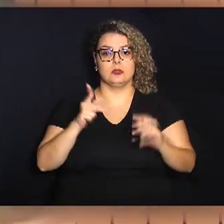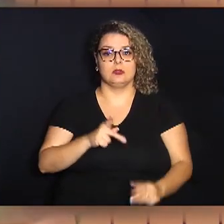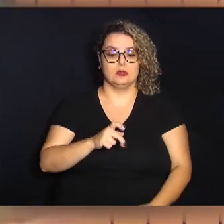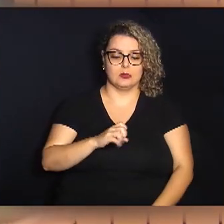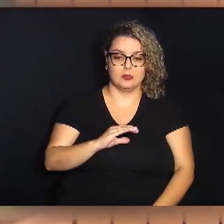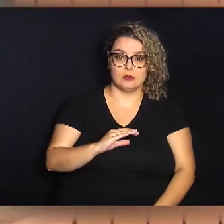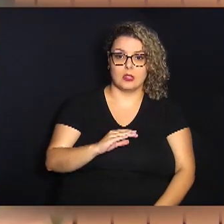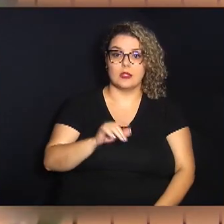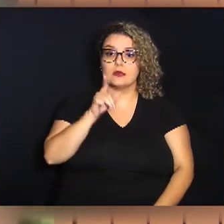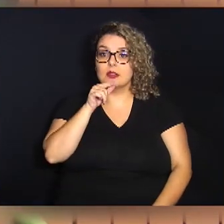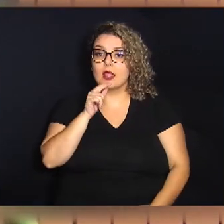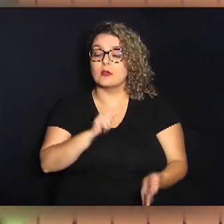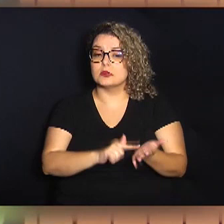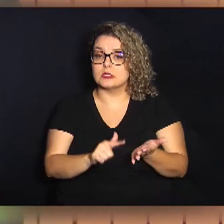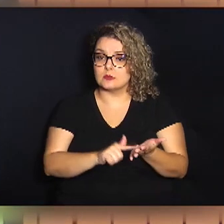água potável,